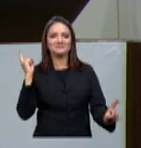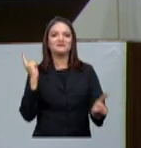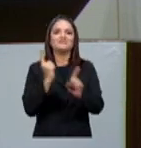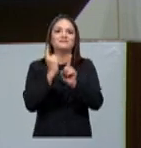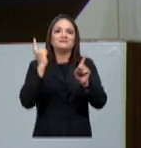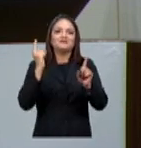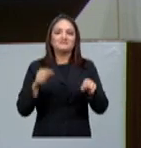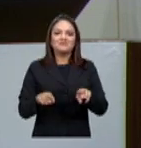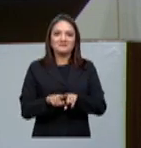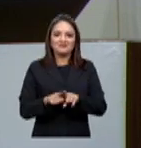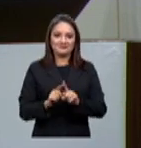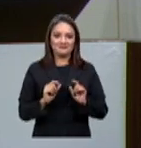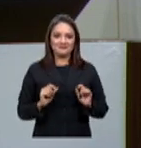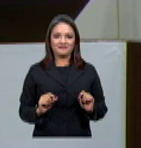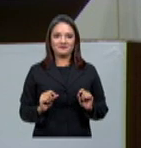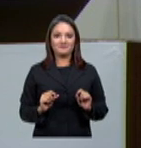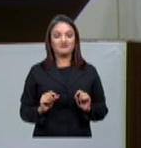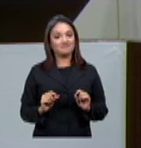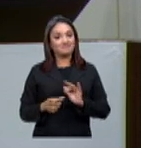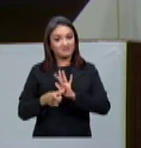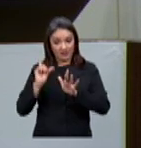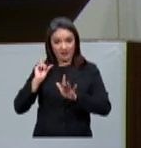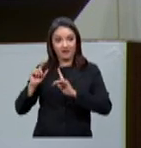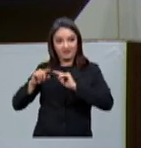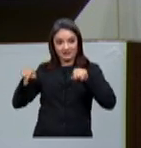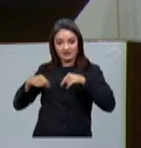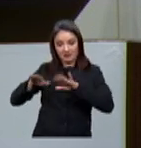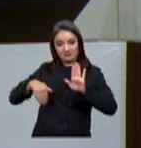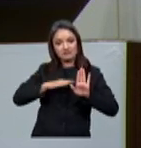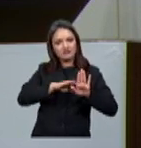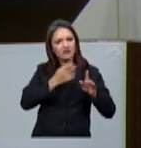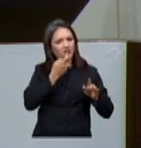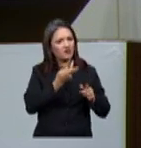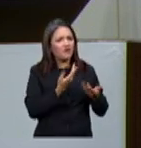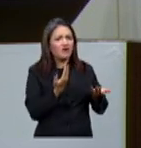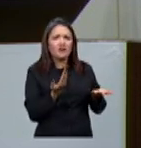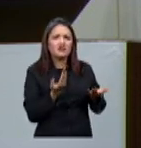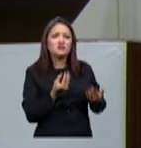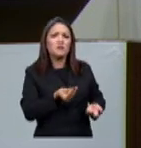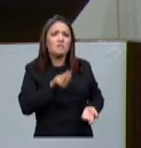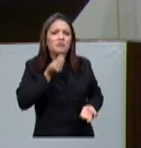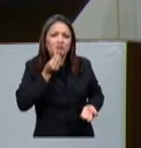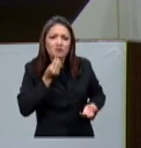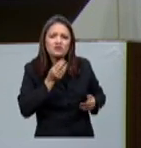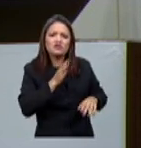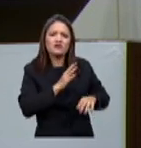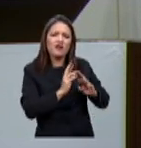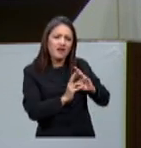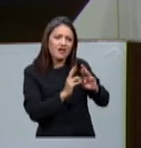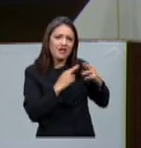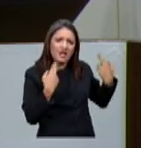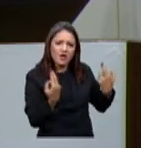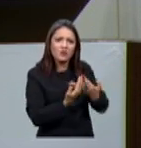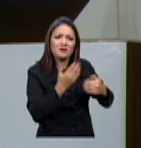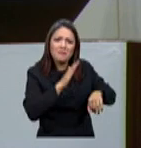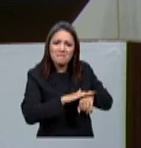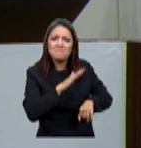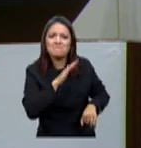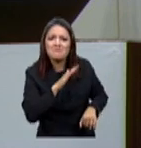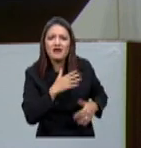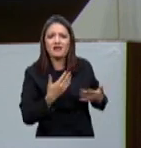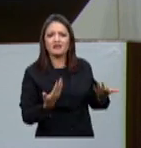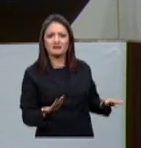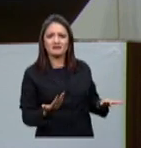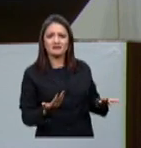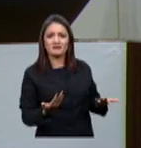pouco dizíamos lá na sala ao lado porque não nos reunimos mais seguidos é preciso que haja dessas reuniões